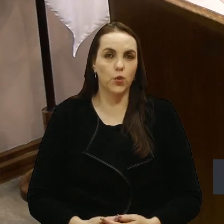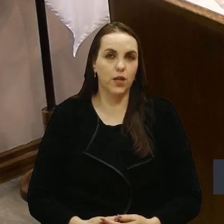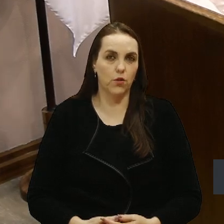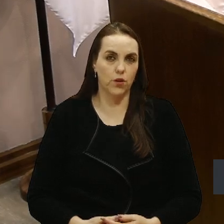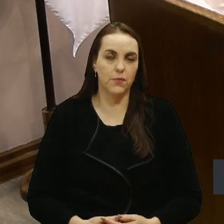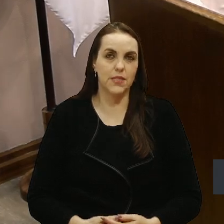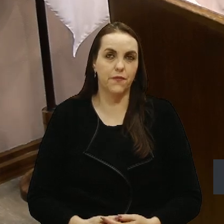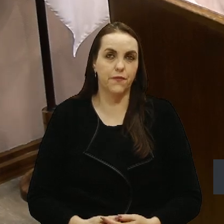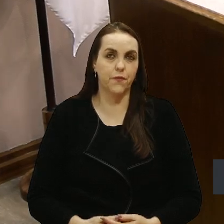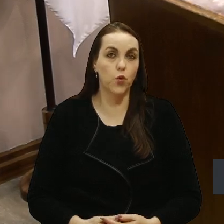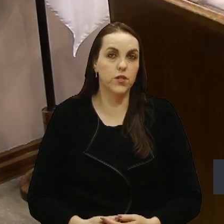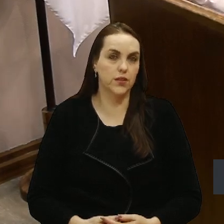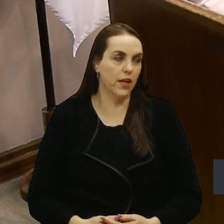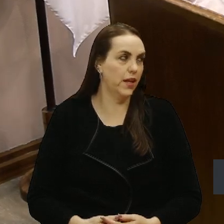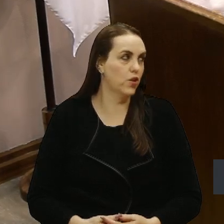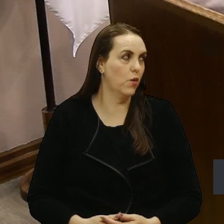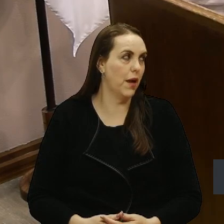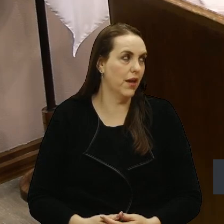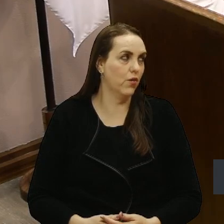Vai.